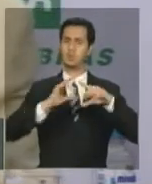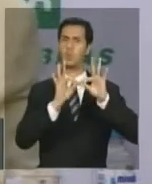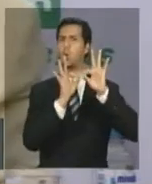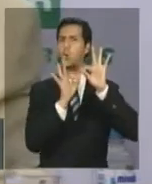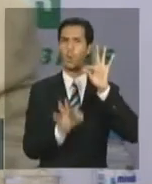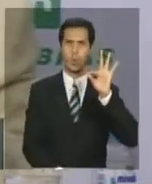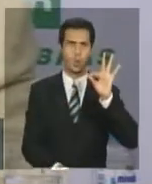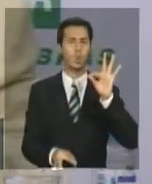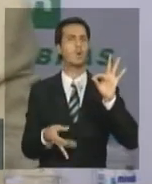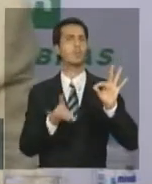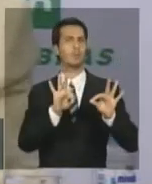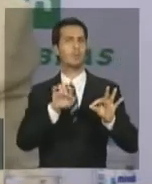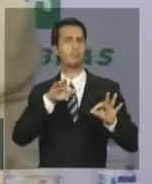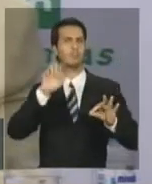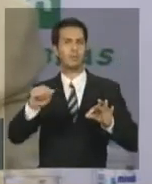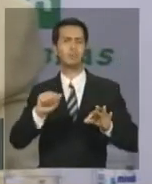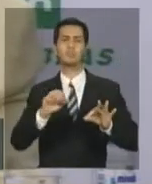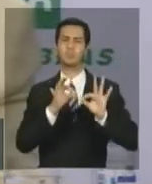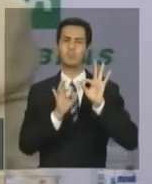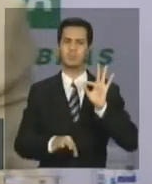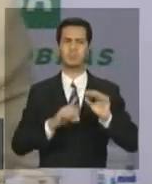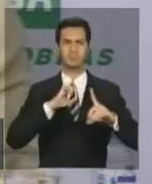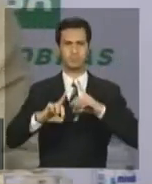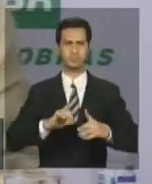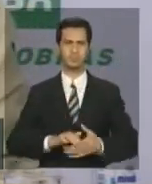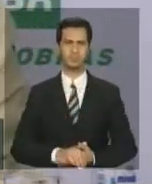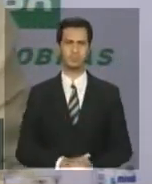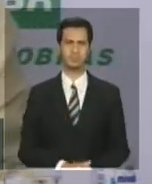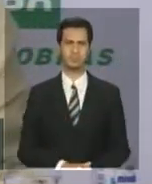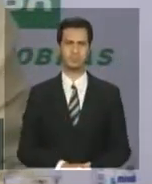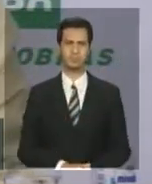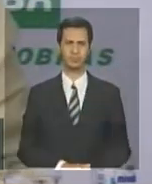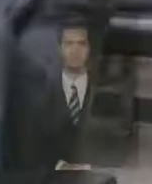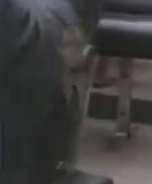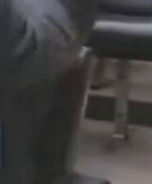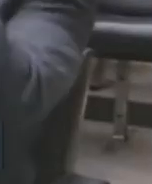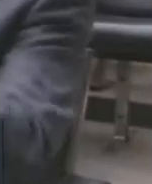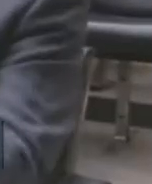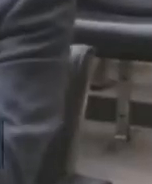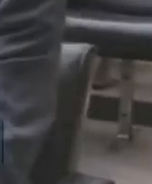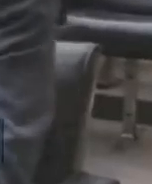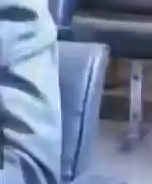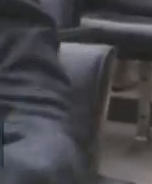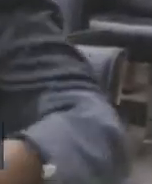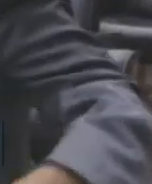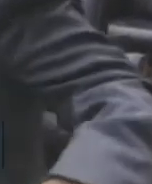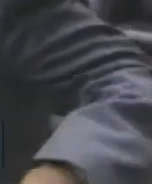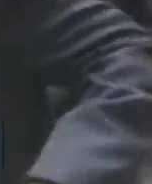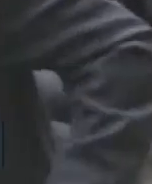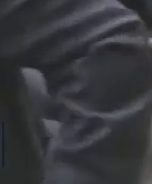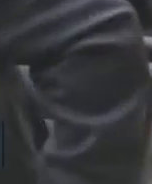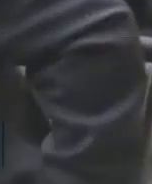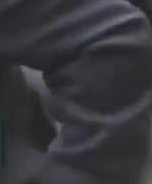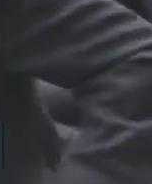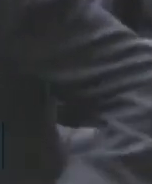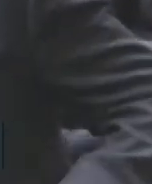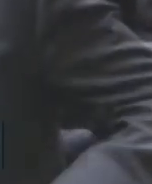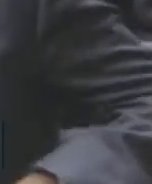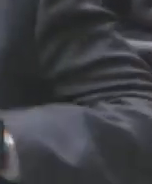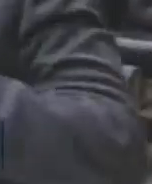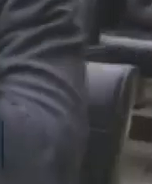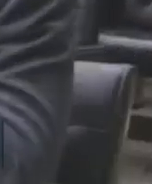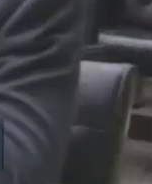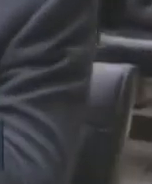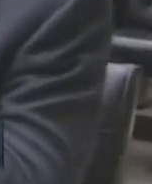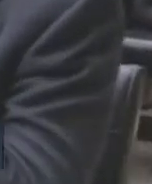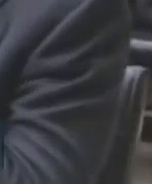técnica, absolutamente técnica. Doutora Graça. Olá. Boa noite, tudo bem? Rodrigo Viga, da tudo Reuters. Tudo bem,